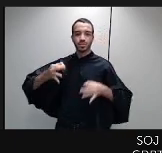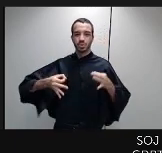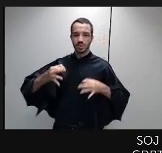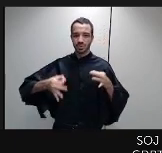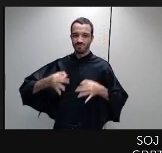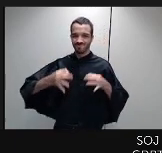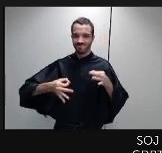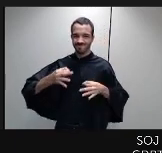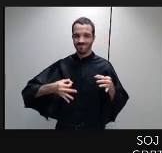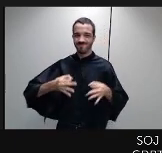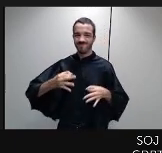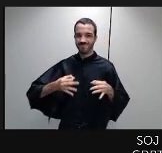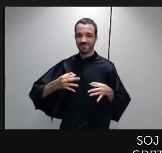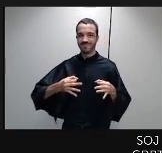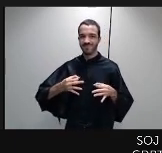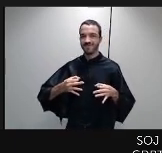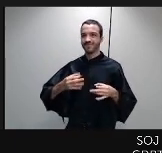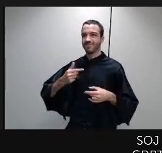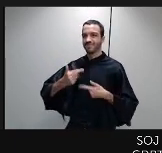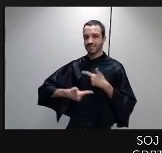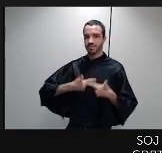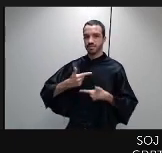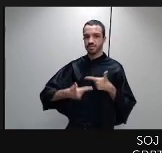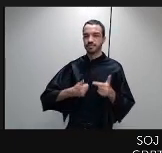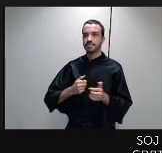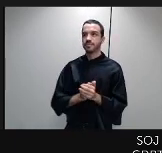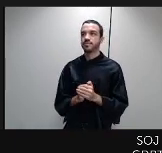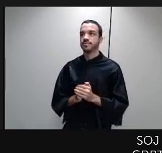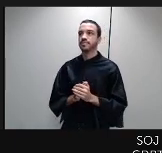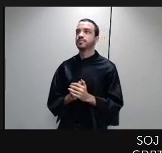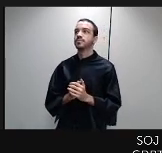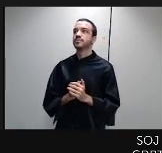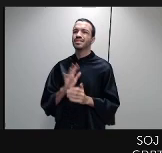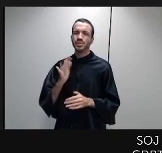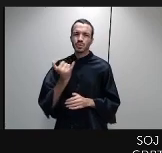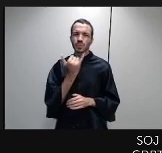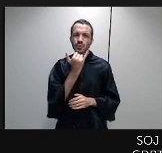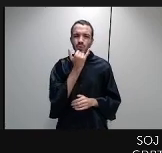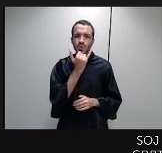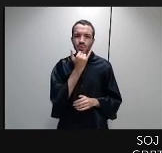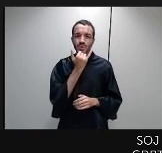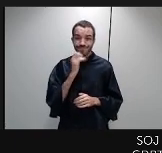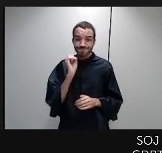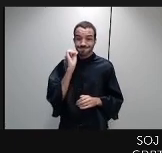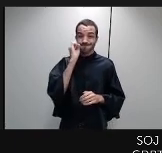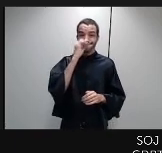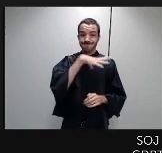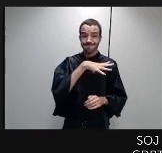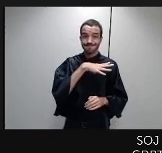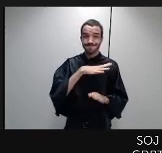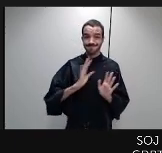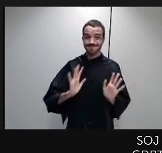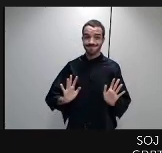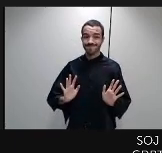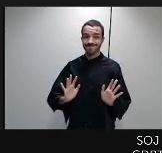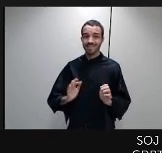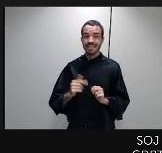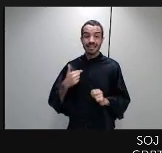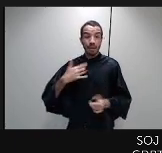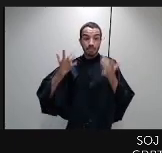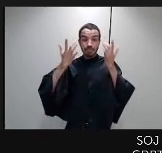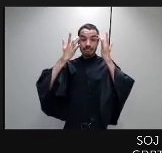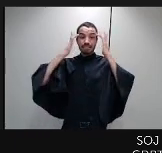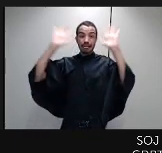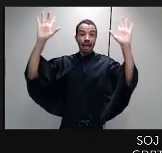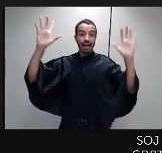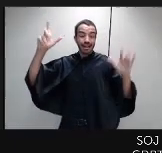o meu aplicar segunda certo porque eu sei Me desculpe a vulgaridade da expressão eu sei lá quem diabo fez